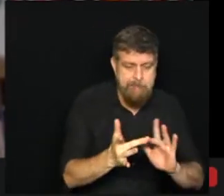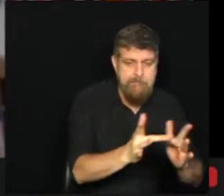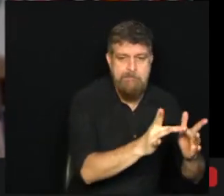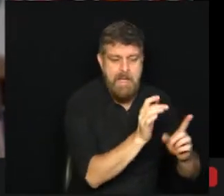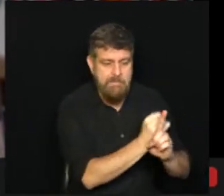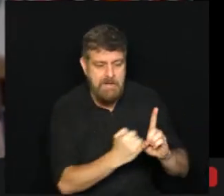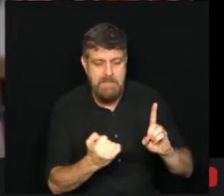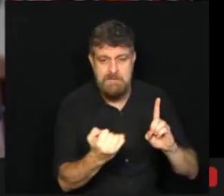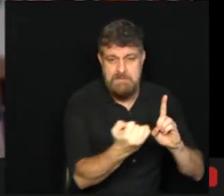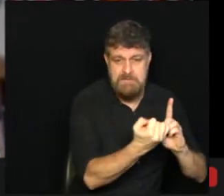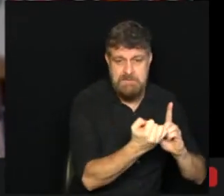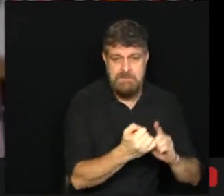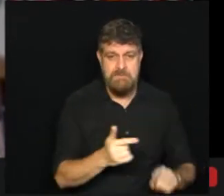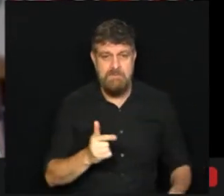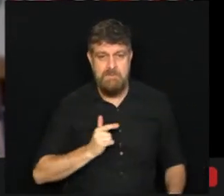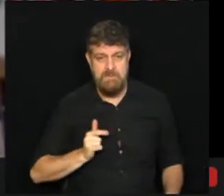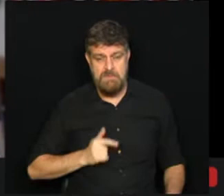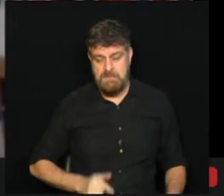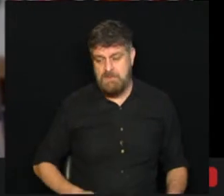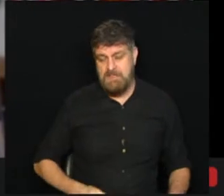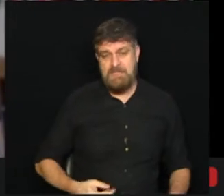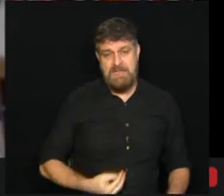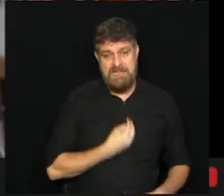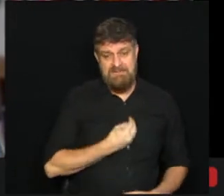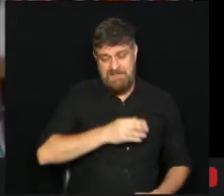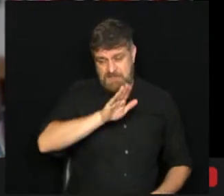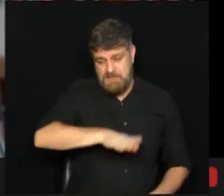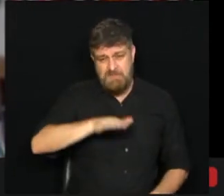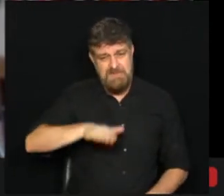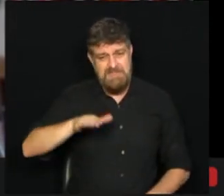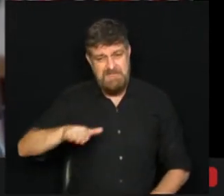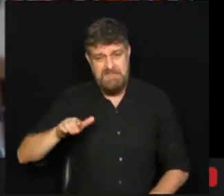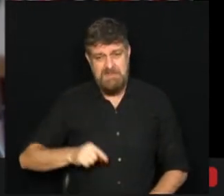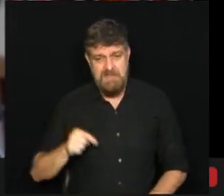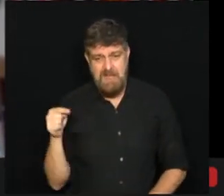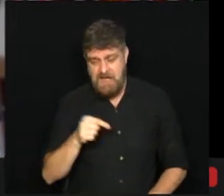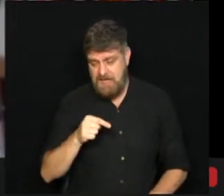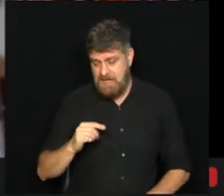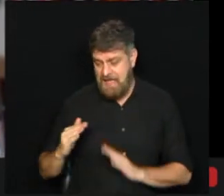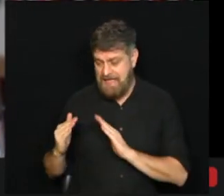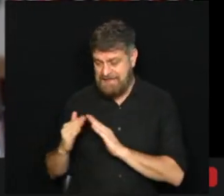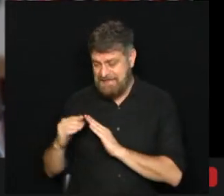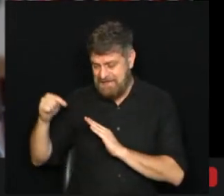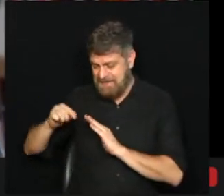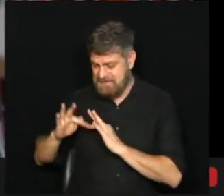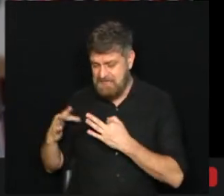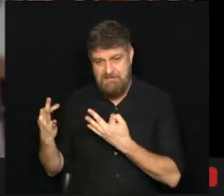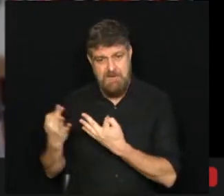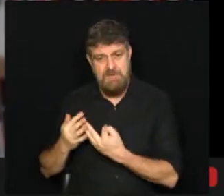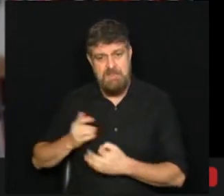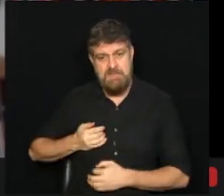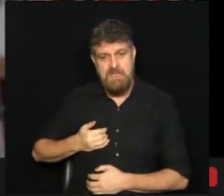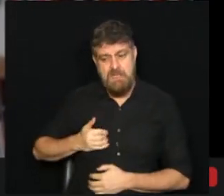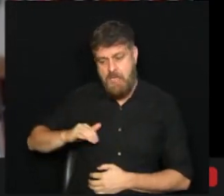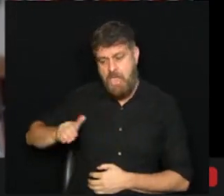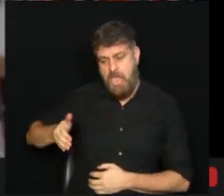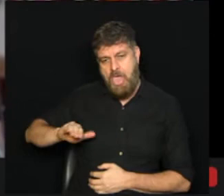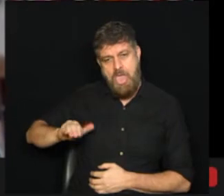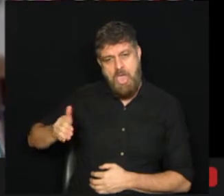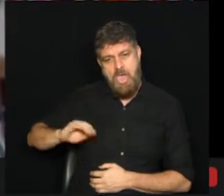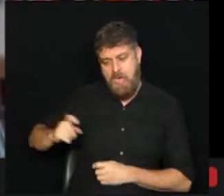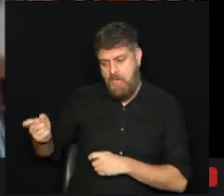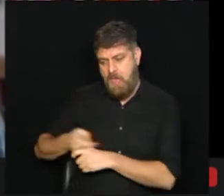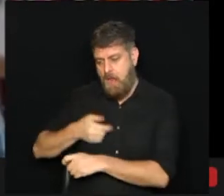nesse caso, né, e na vida de muitas crianças, é um ambiente de violência, né, de abuso sexual, inclusive, o